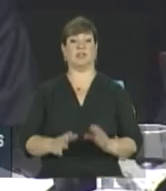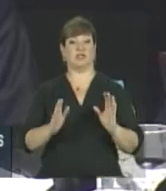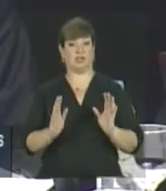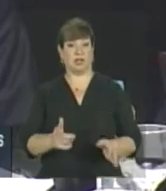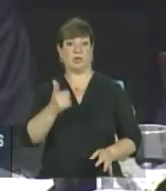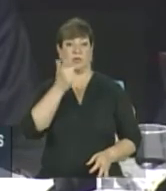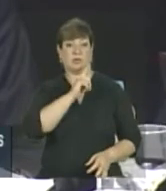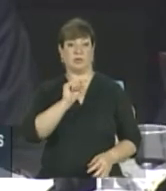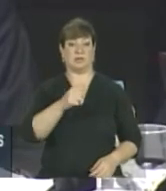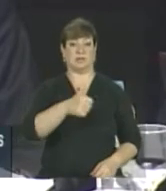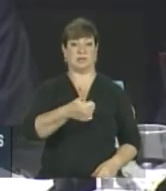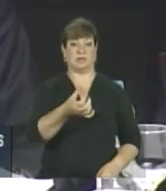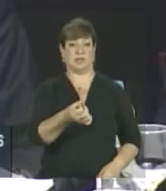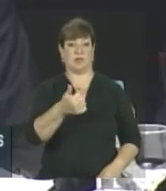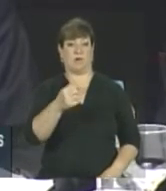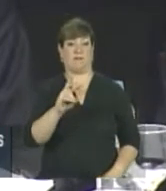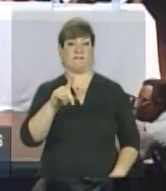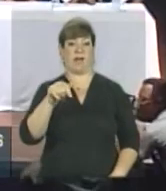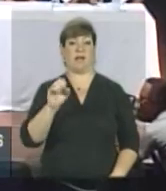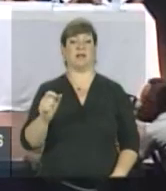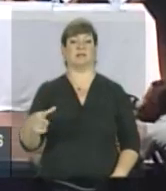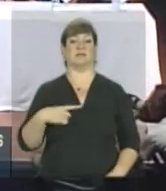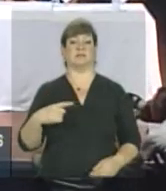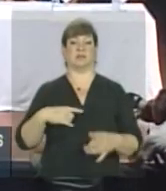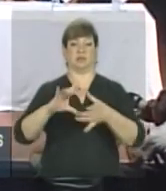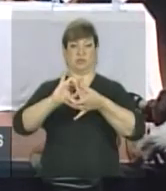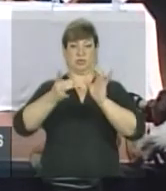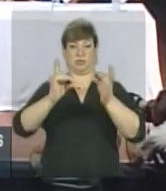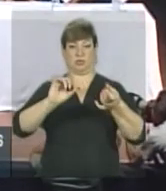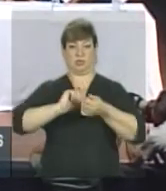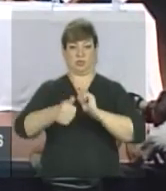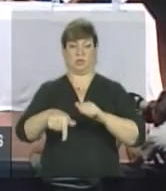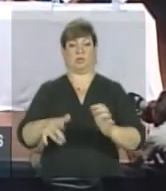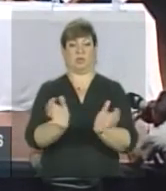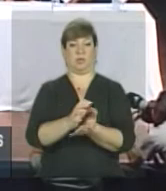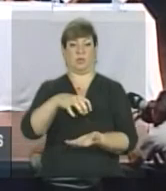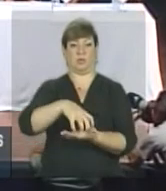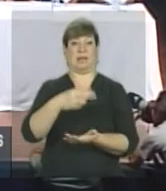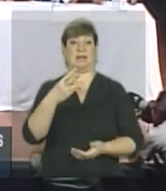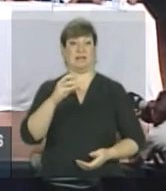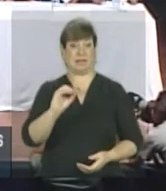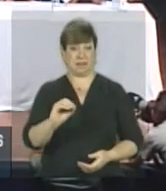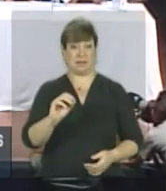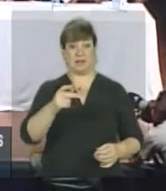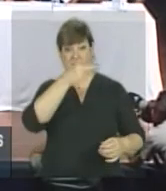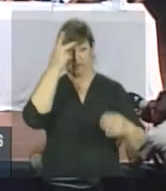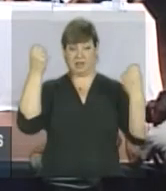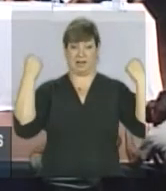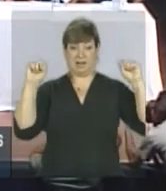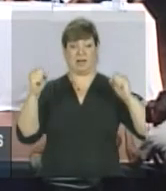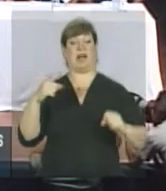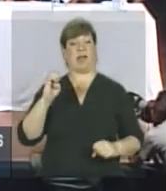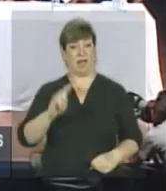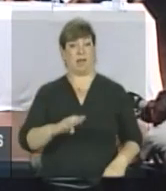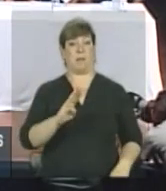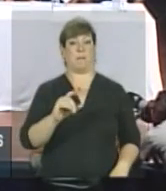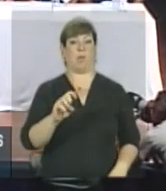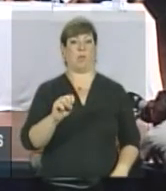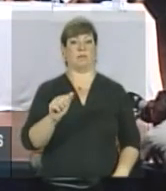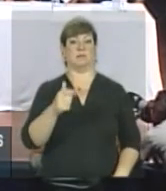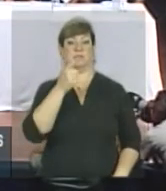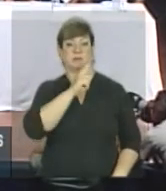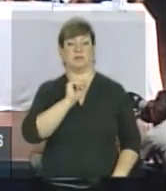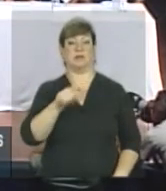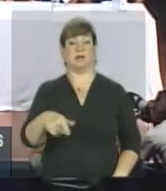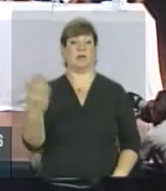garantimos 161 vagas nos Jogos Olímpicos e, nesse grupo, 30 atletas são bolsistas. A classificação mais